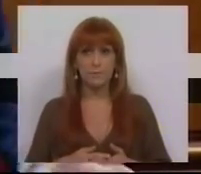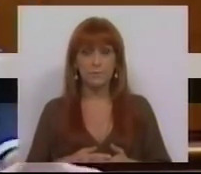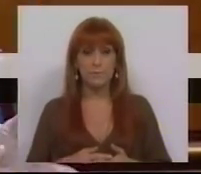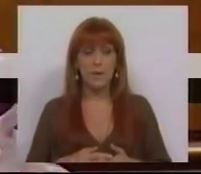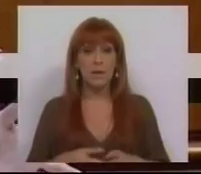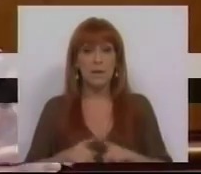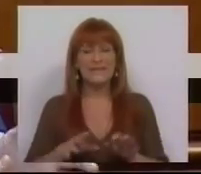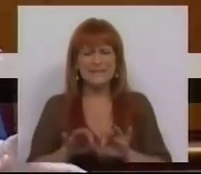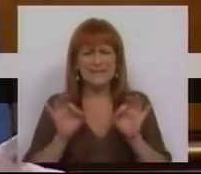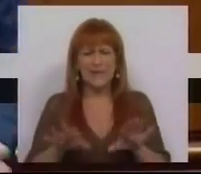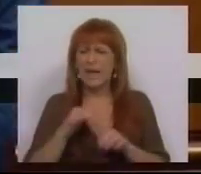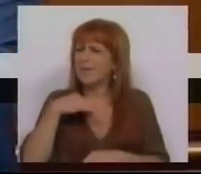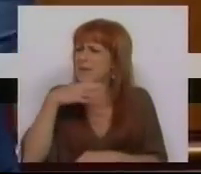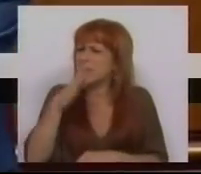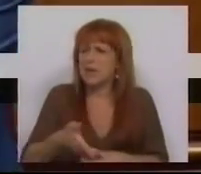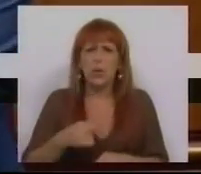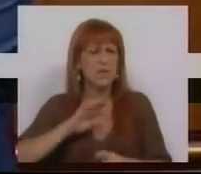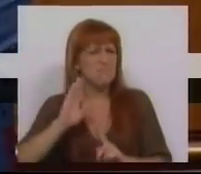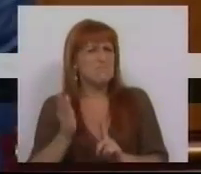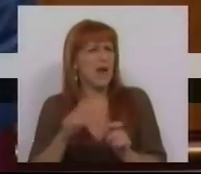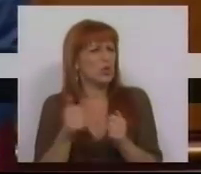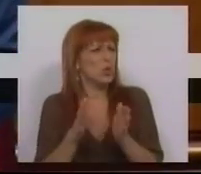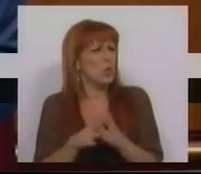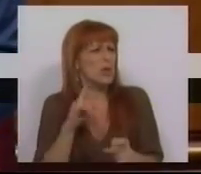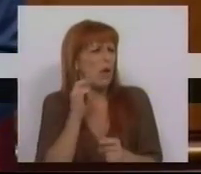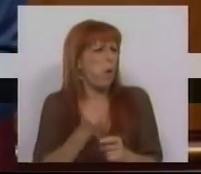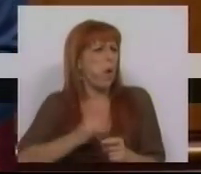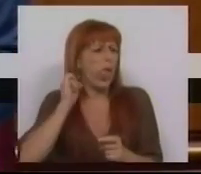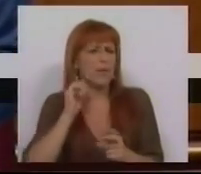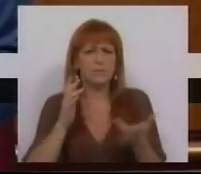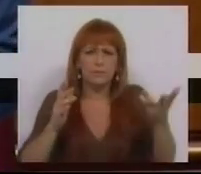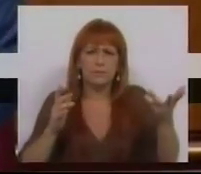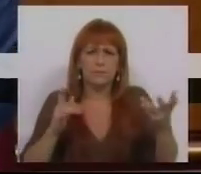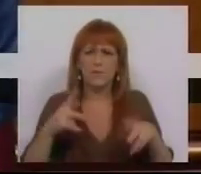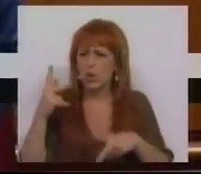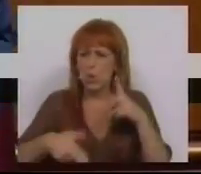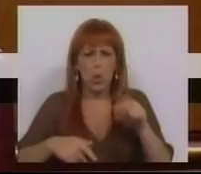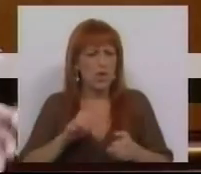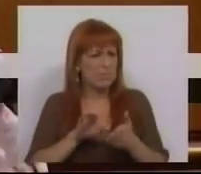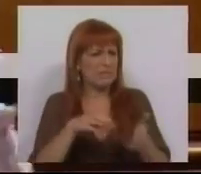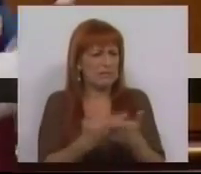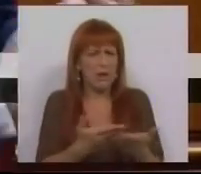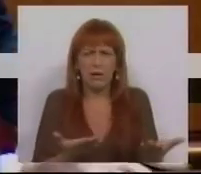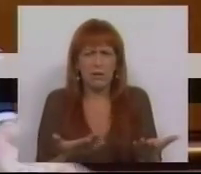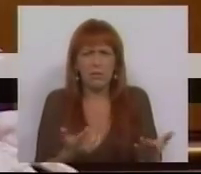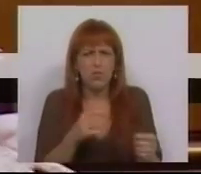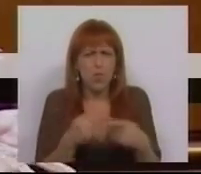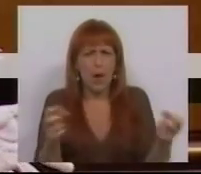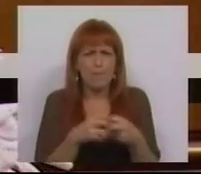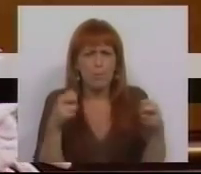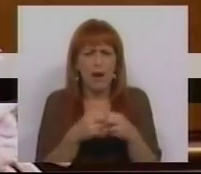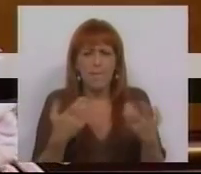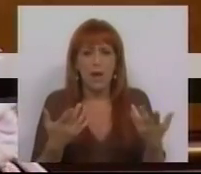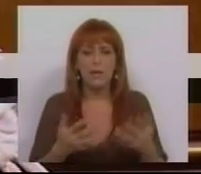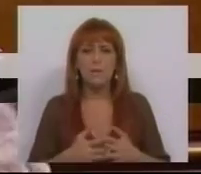Tomá-la literalmente, dizendo que penalizaremos todos aqueles que não cumprem, cortando-lhes o financiamento, evidentemente que não resolve o